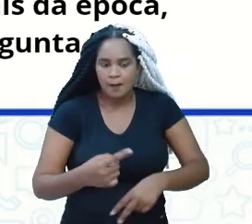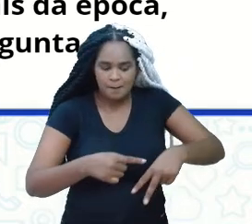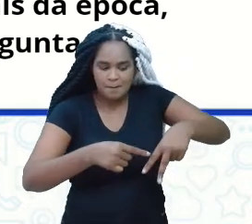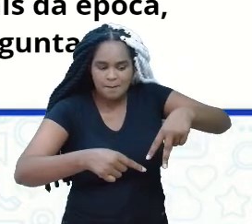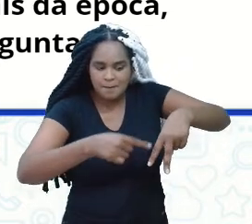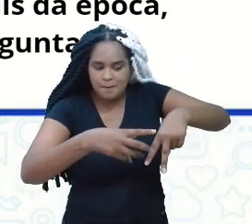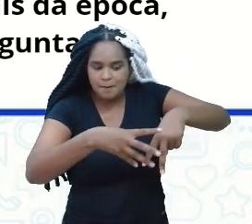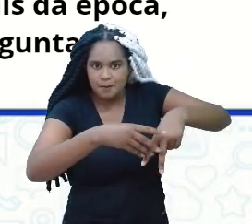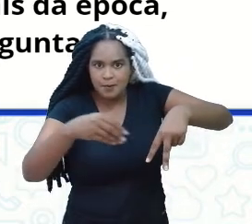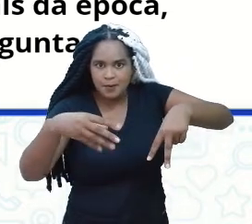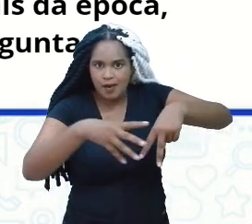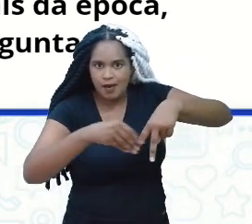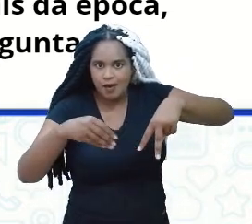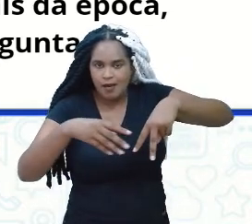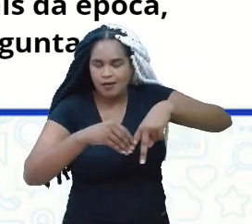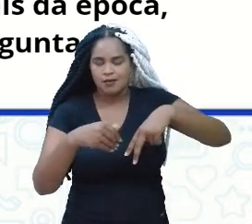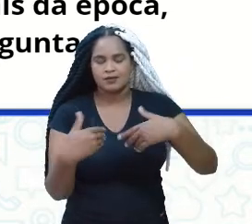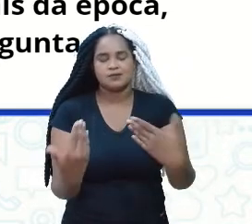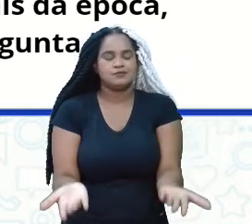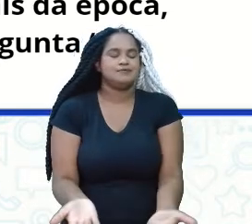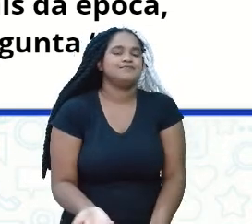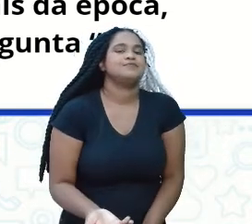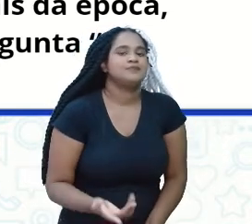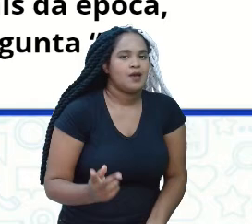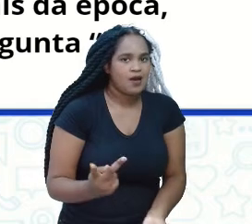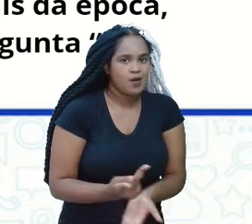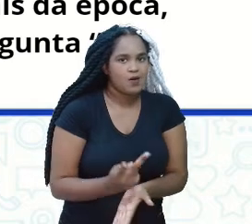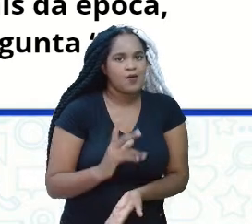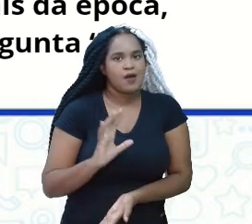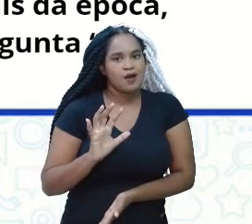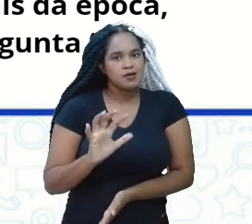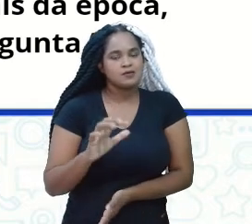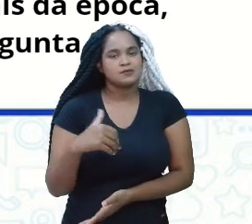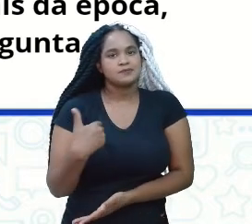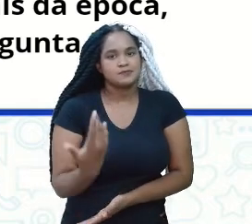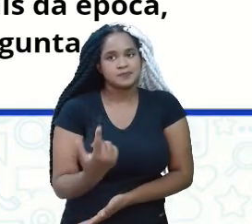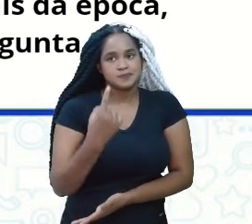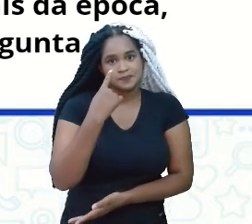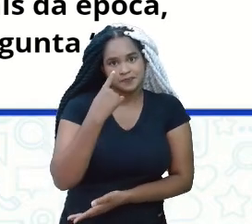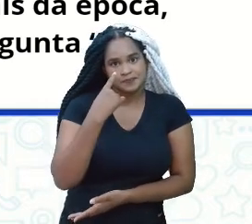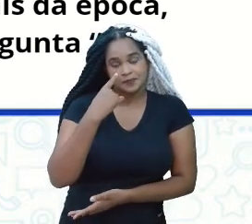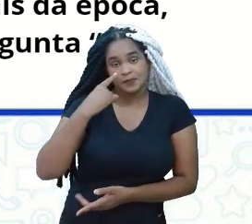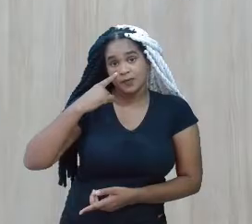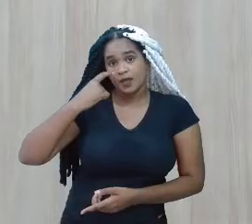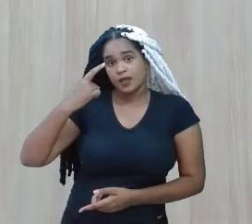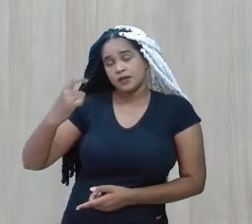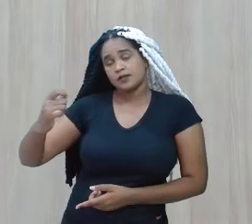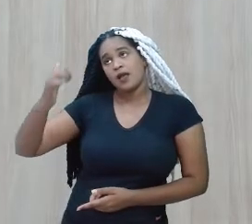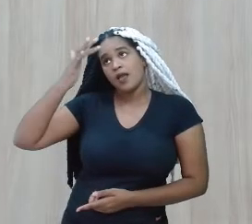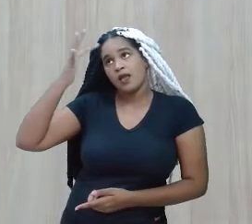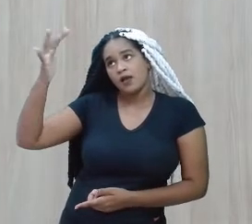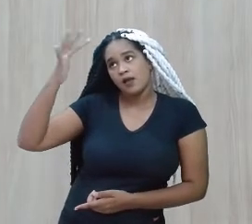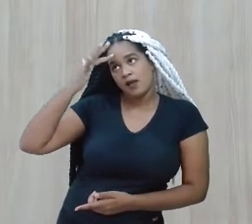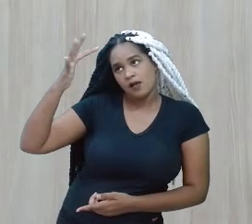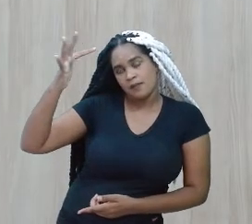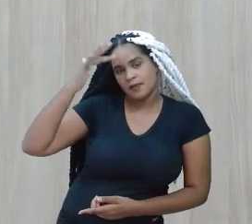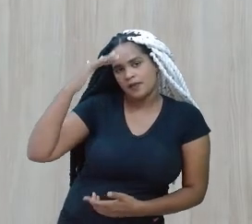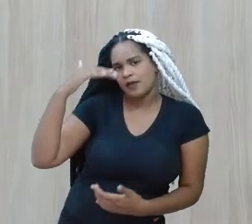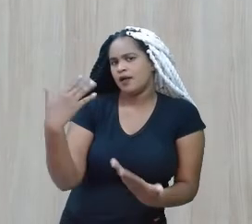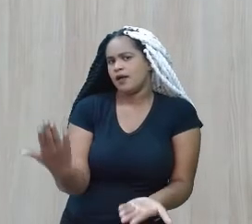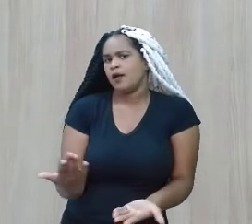E aí? Foi assim que surgiu a lenda. E aí é interessante pensarmos, não é?